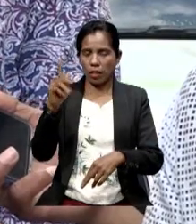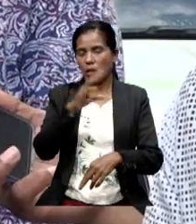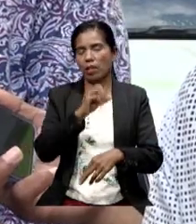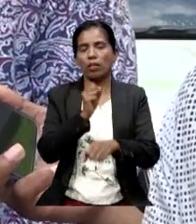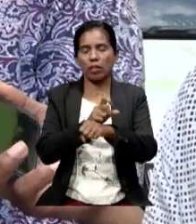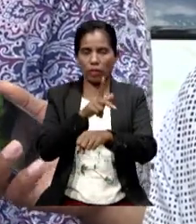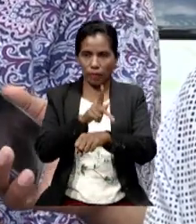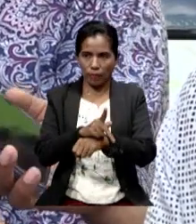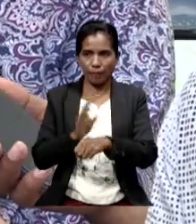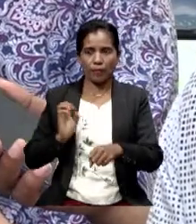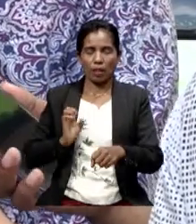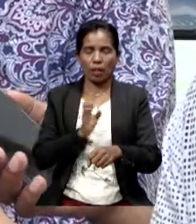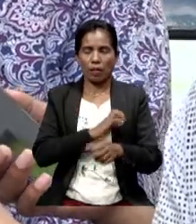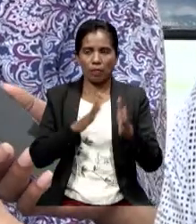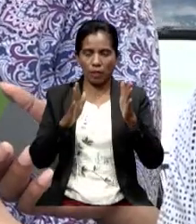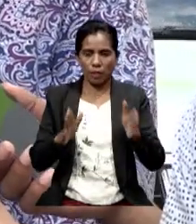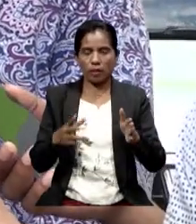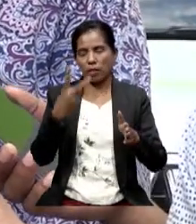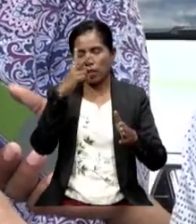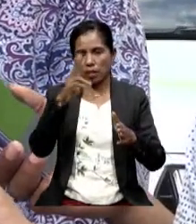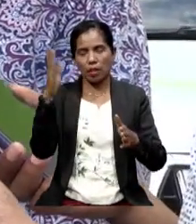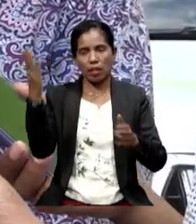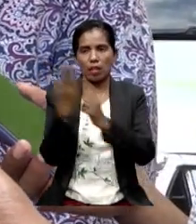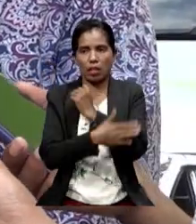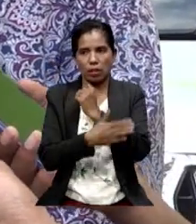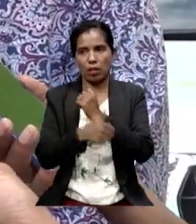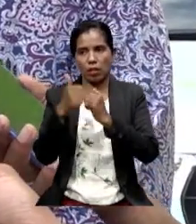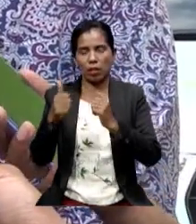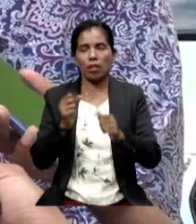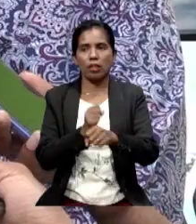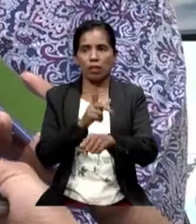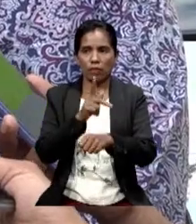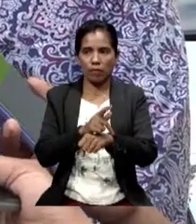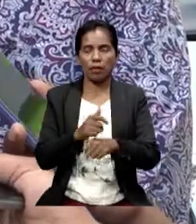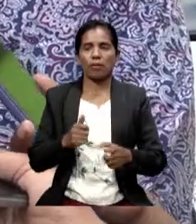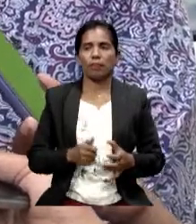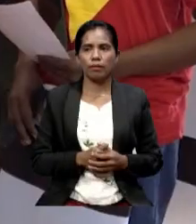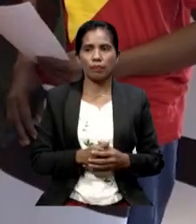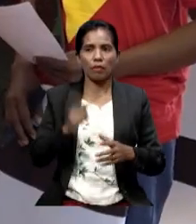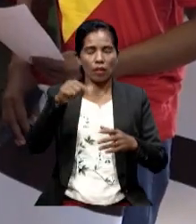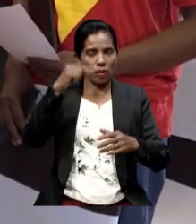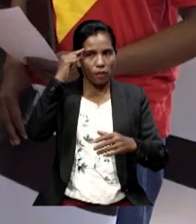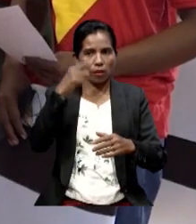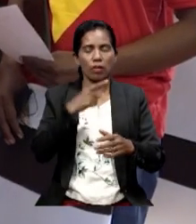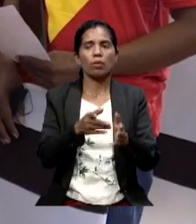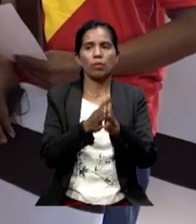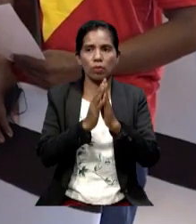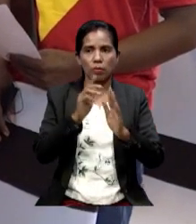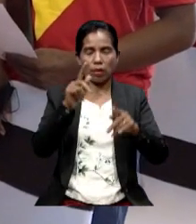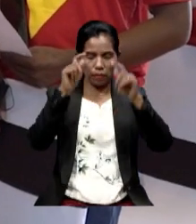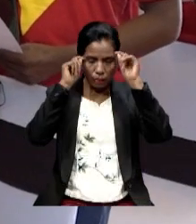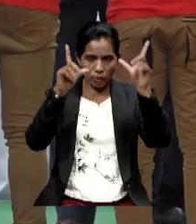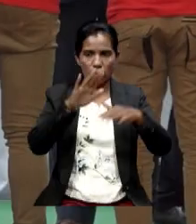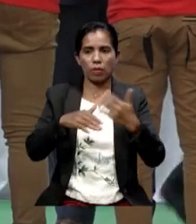maka embaixador no konsultan sira iha railiur, sepope mene adidu iha naba. Governante né, Russo Batimor Antomak,